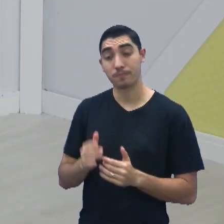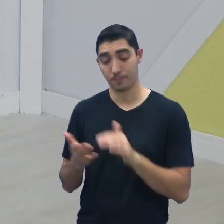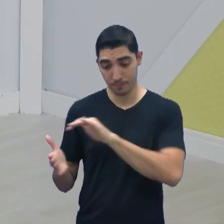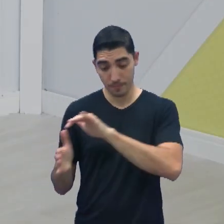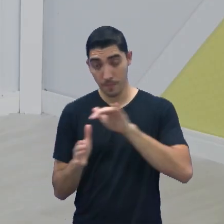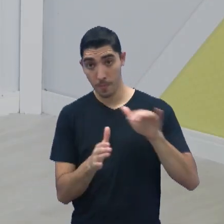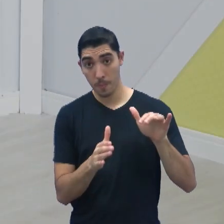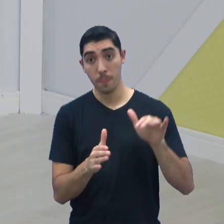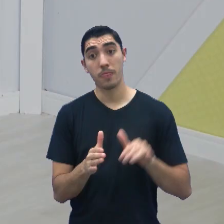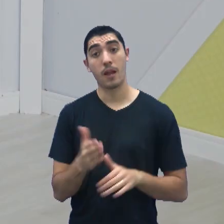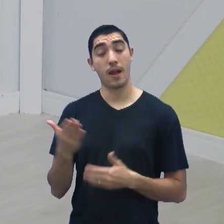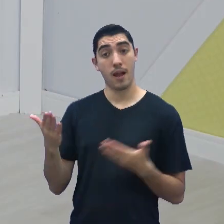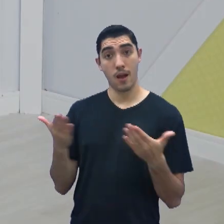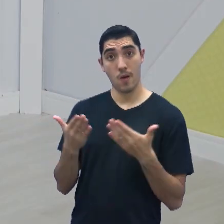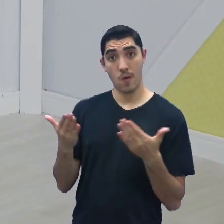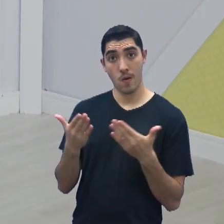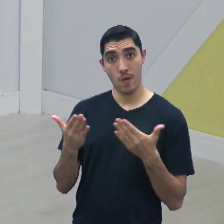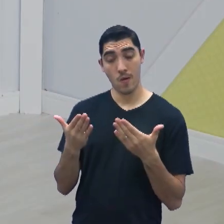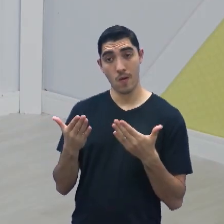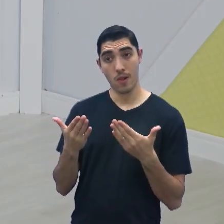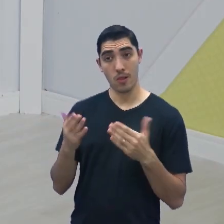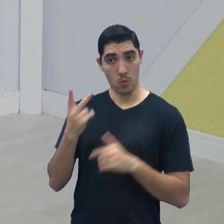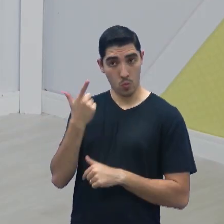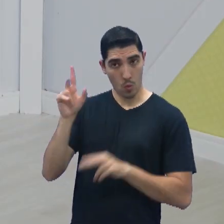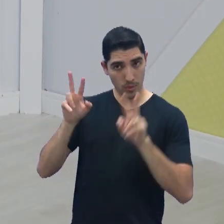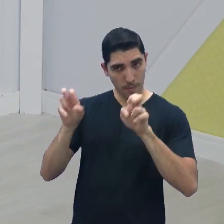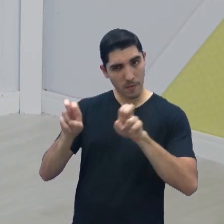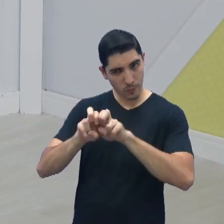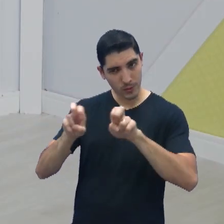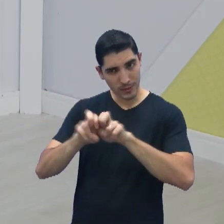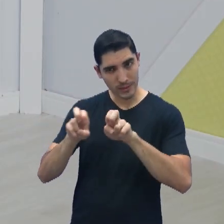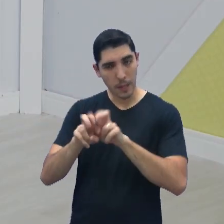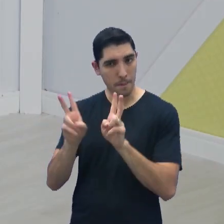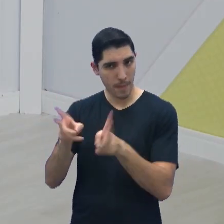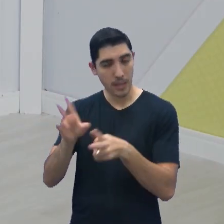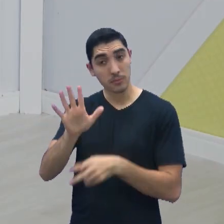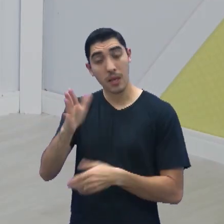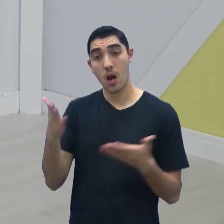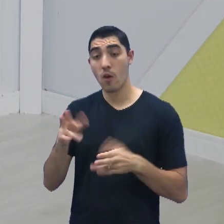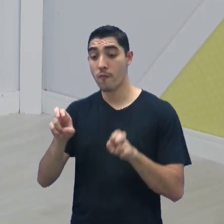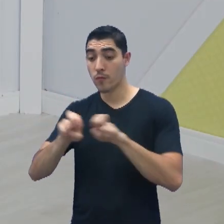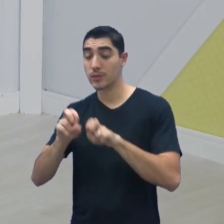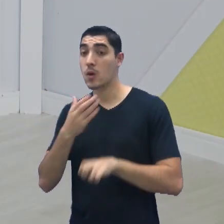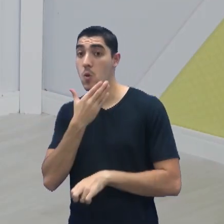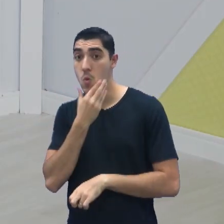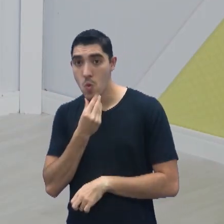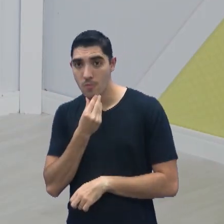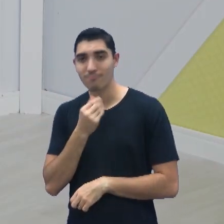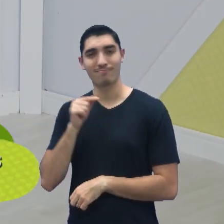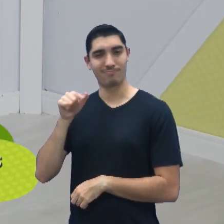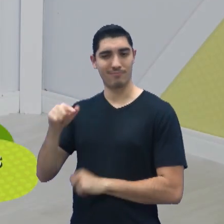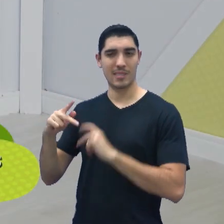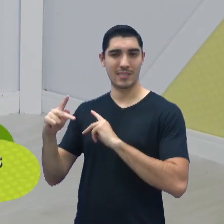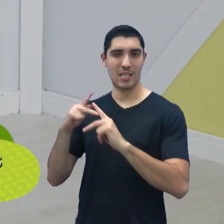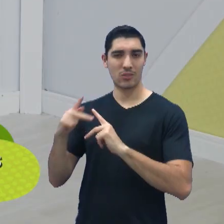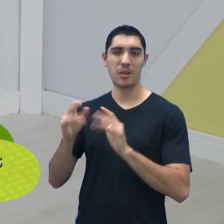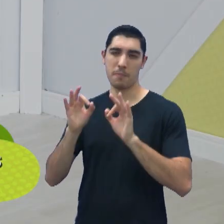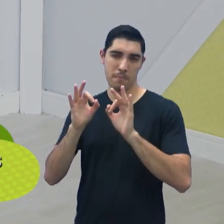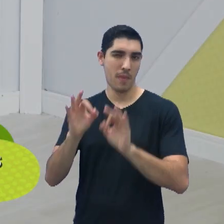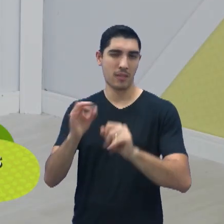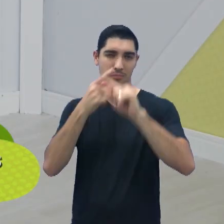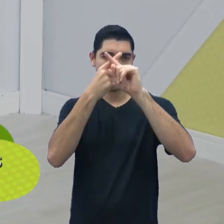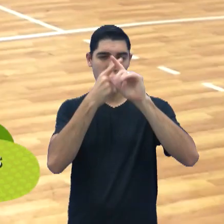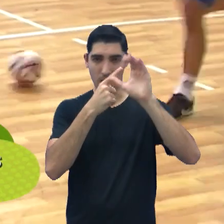mudando de assunto, mas na mesma modalidade, falando de futsal, já eliminado o time masculino do São